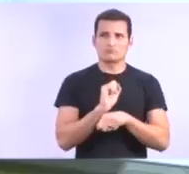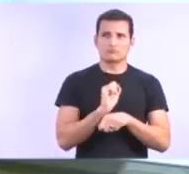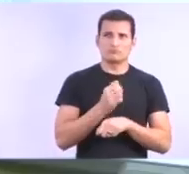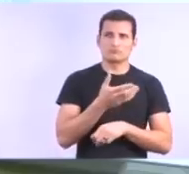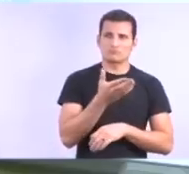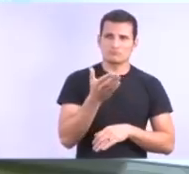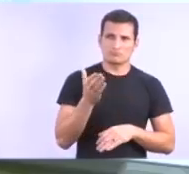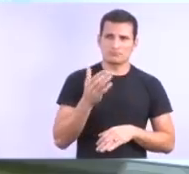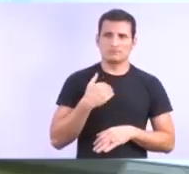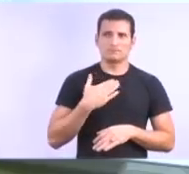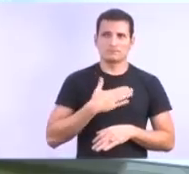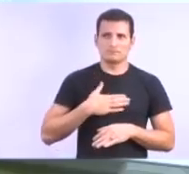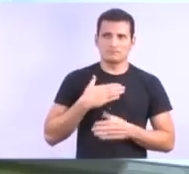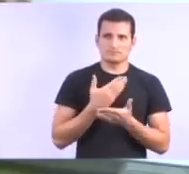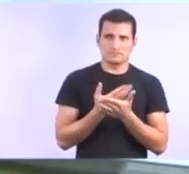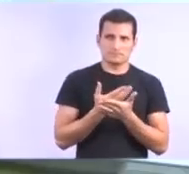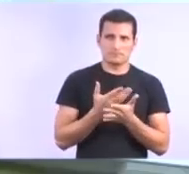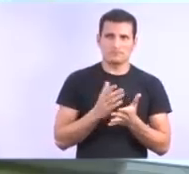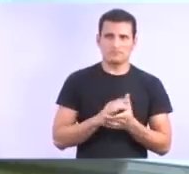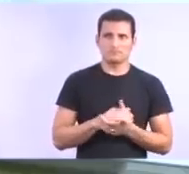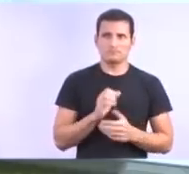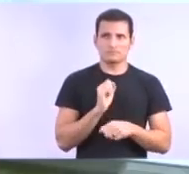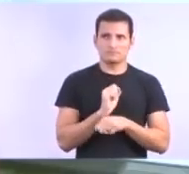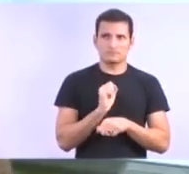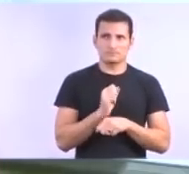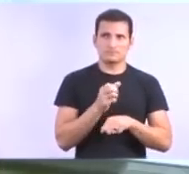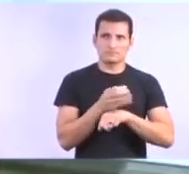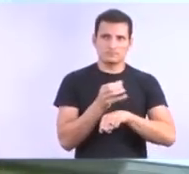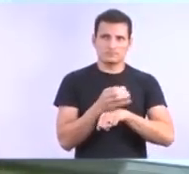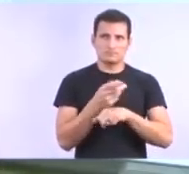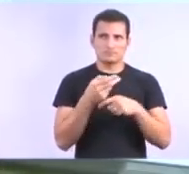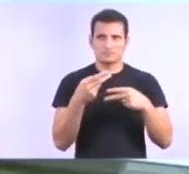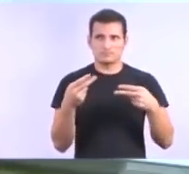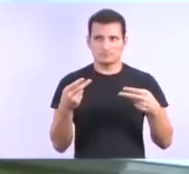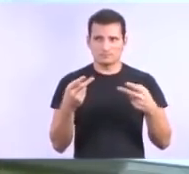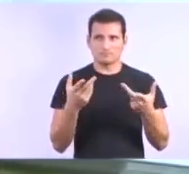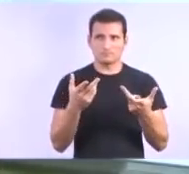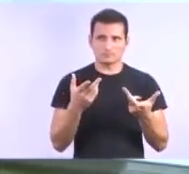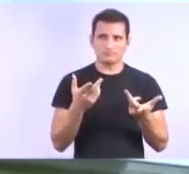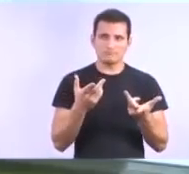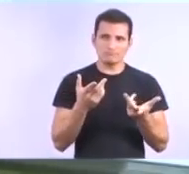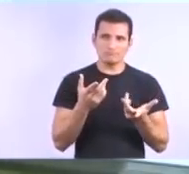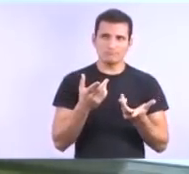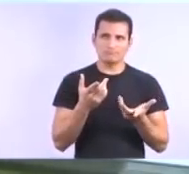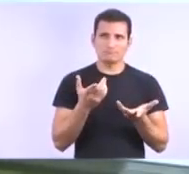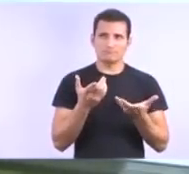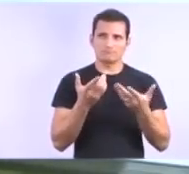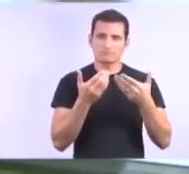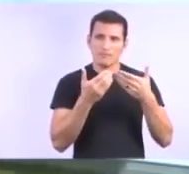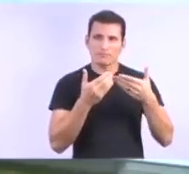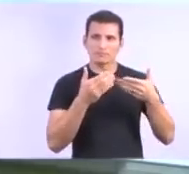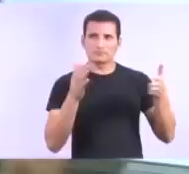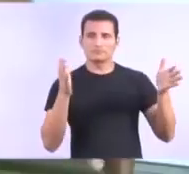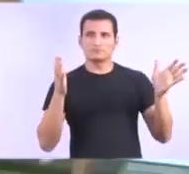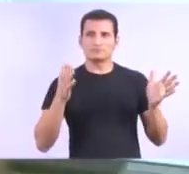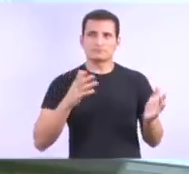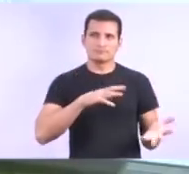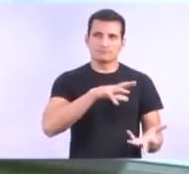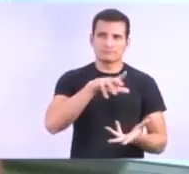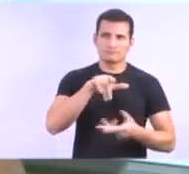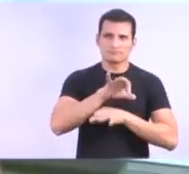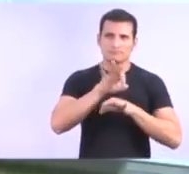vocês realmente tenham gostado aí da nossa aula. Espero que a orientação objeto seja uma porta de entrada para esse mundo maravilhoso que é a